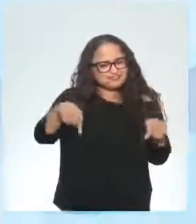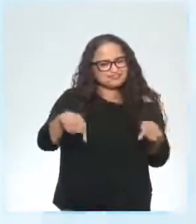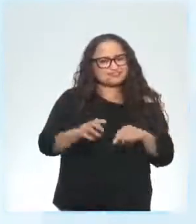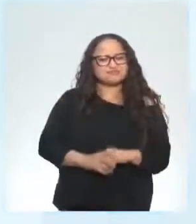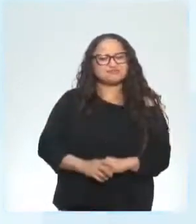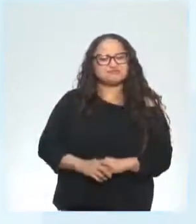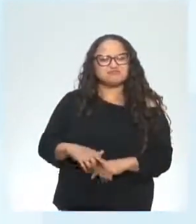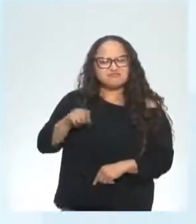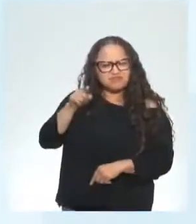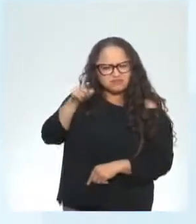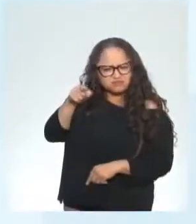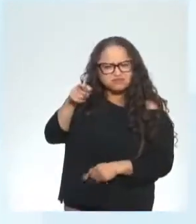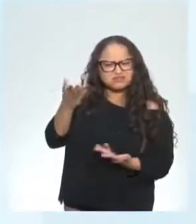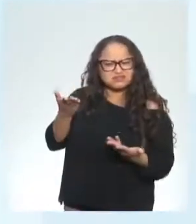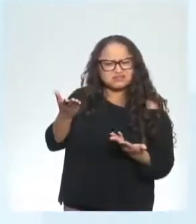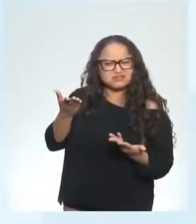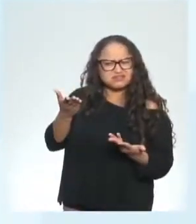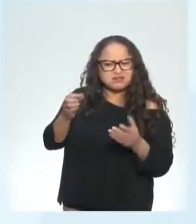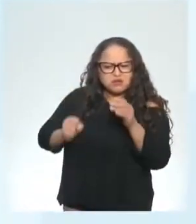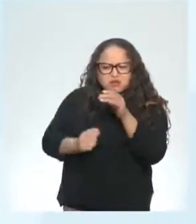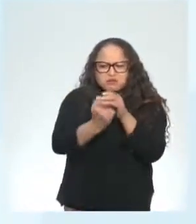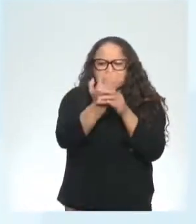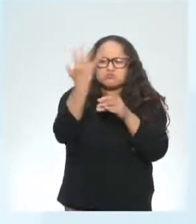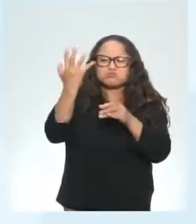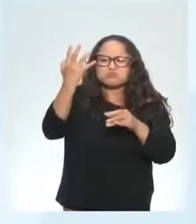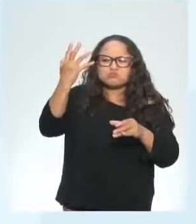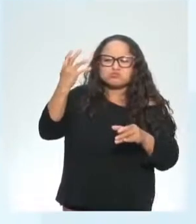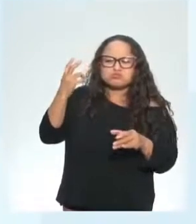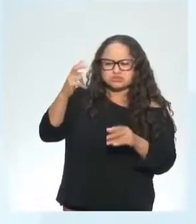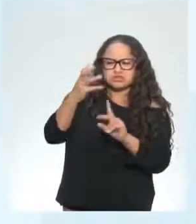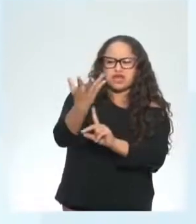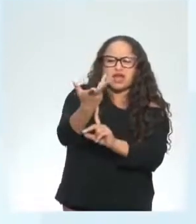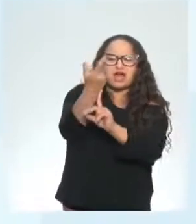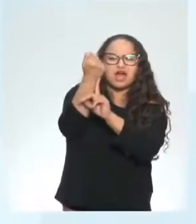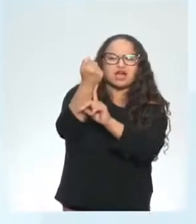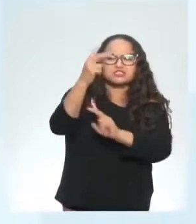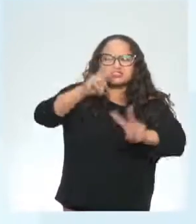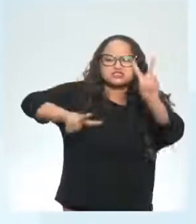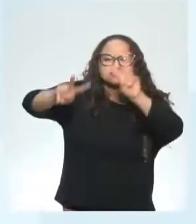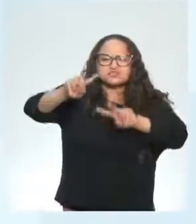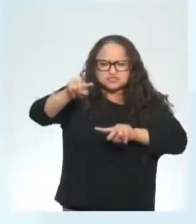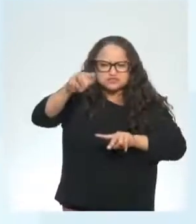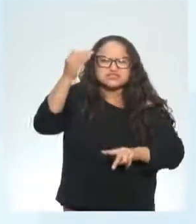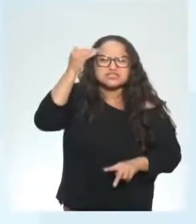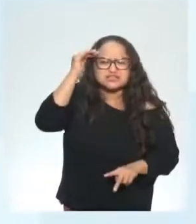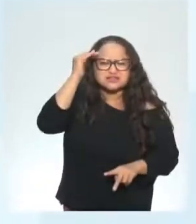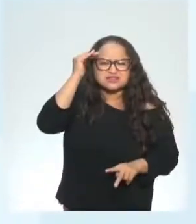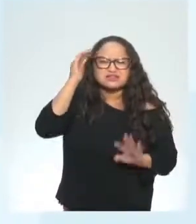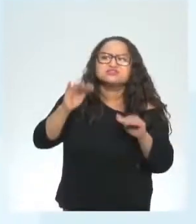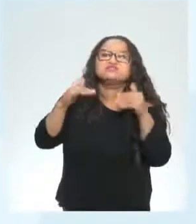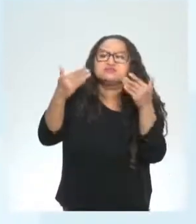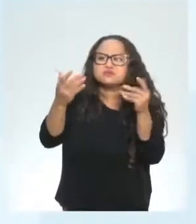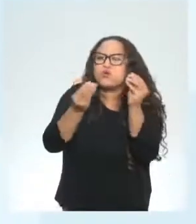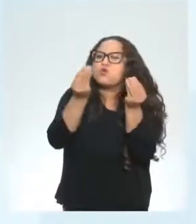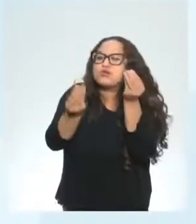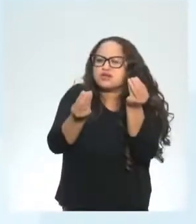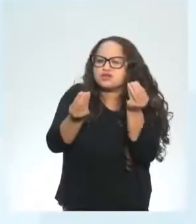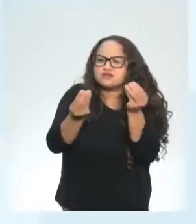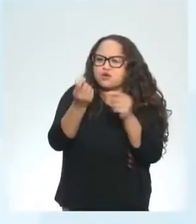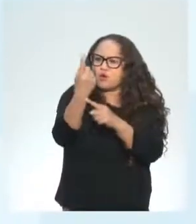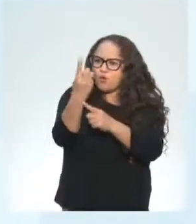que vocês entendem por processos de criação em artes visuais? Citem um exemplo. A gente volta já, um